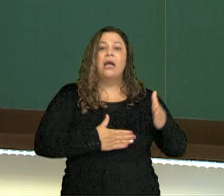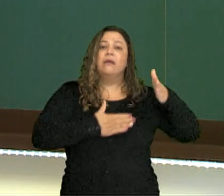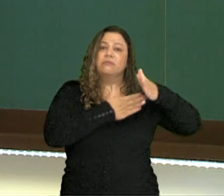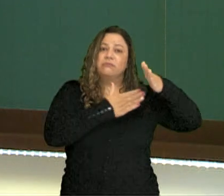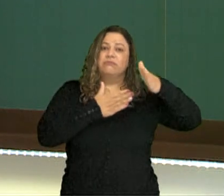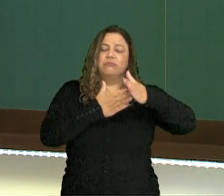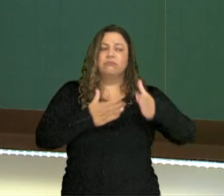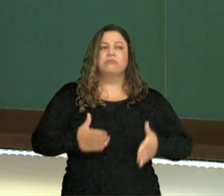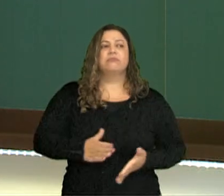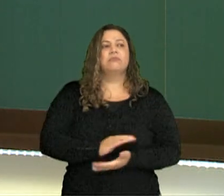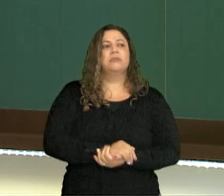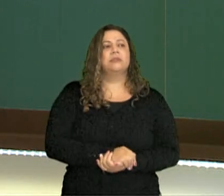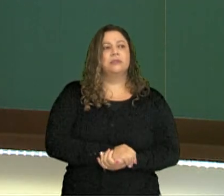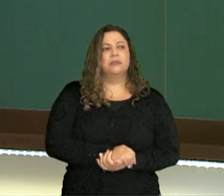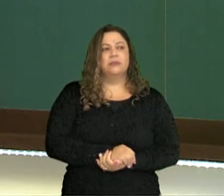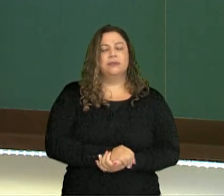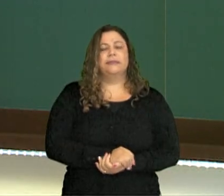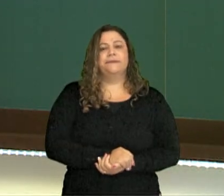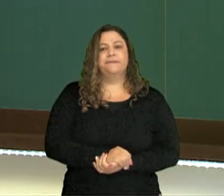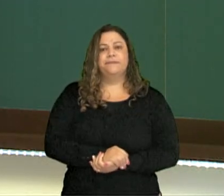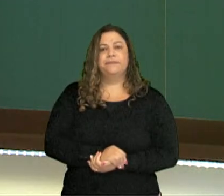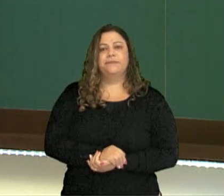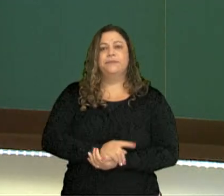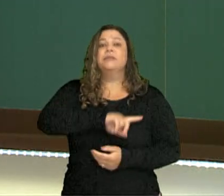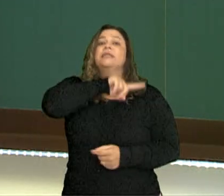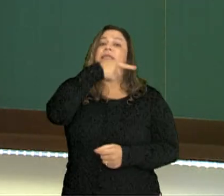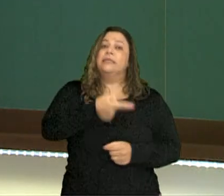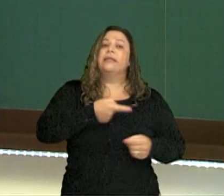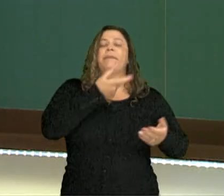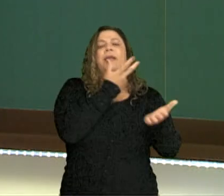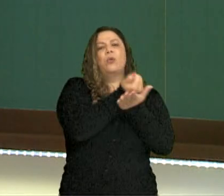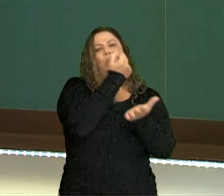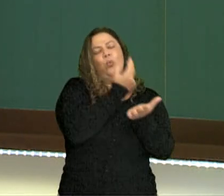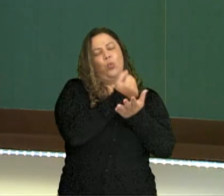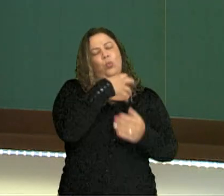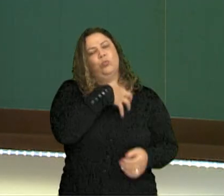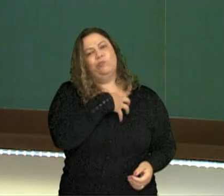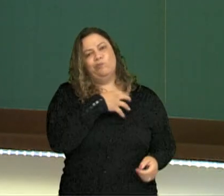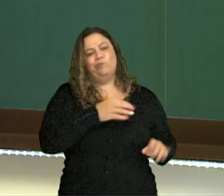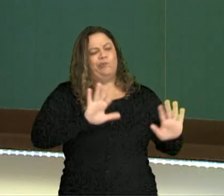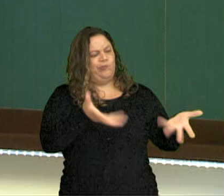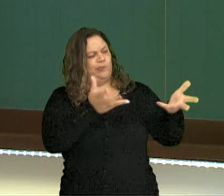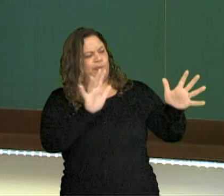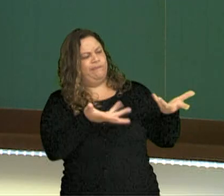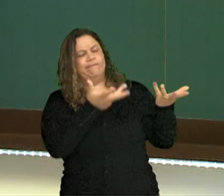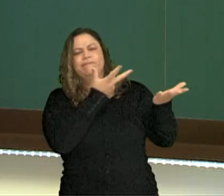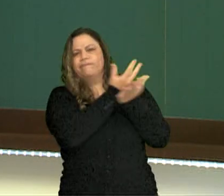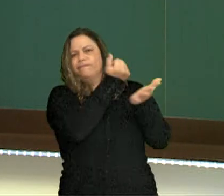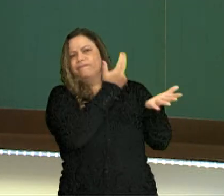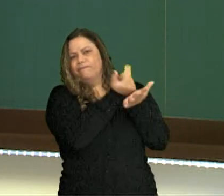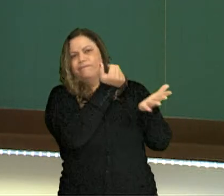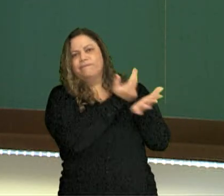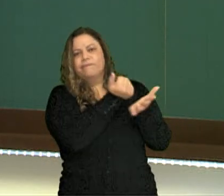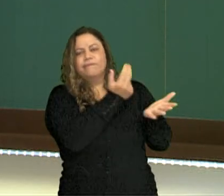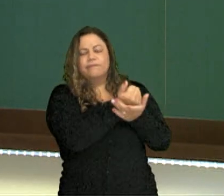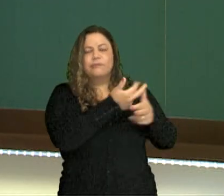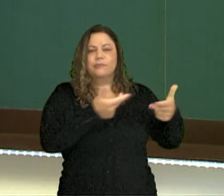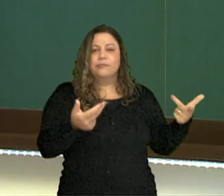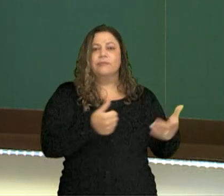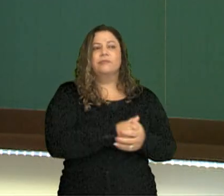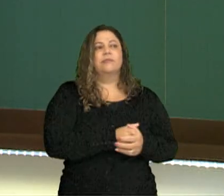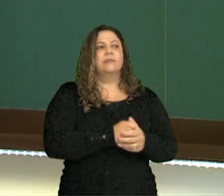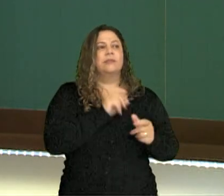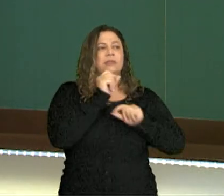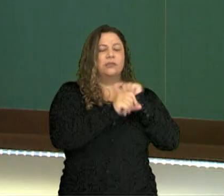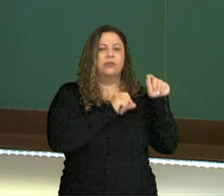limitações. E aí, o consumismo. Esse estímulo ao consumismo, né? Através do quê? De